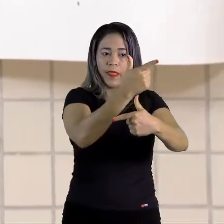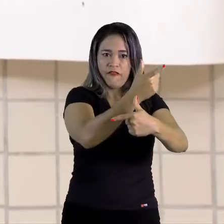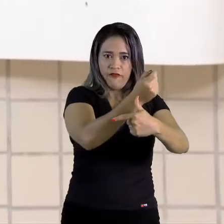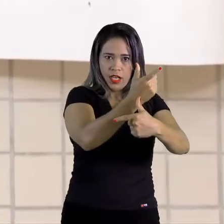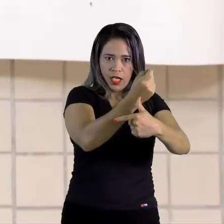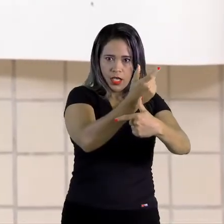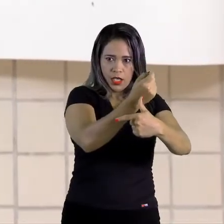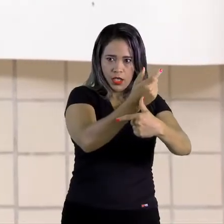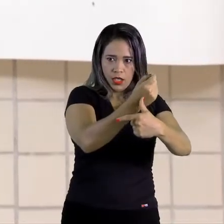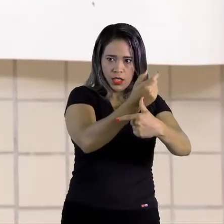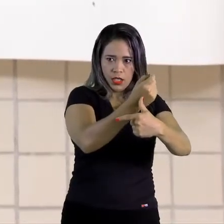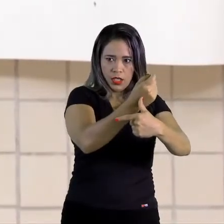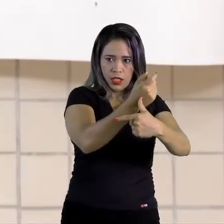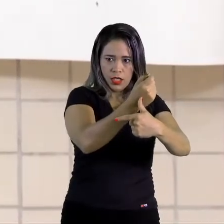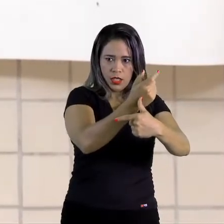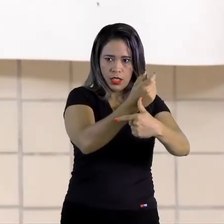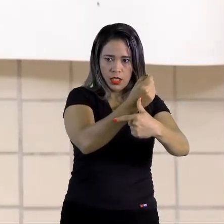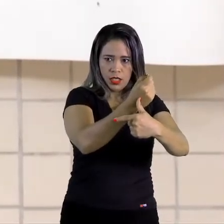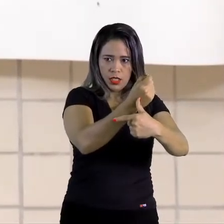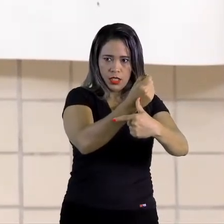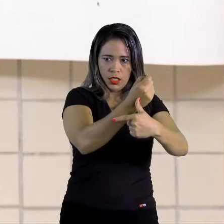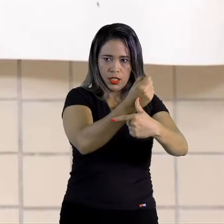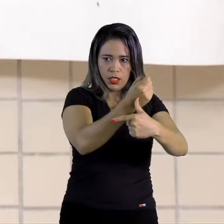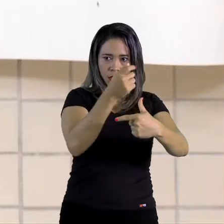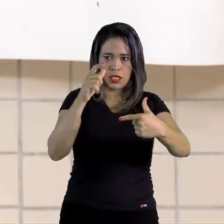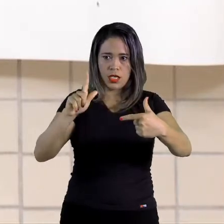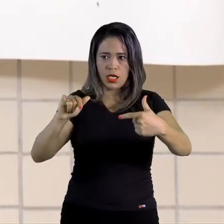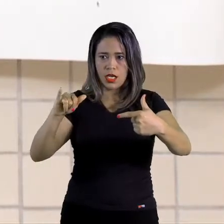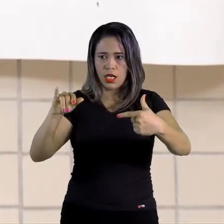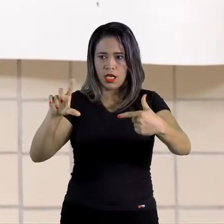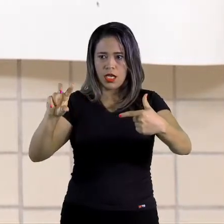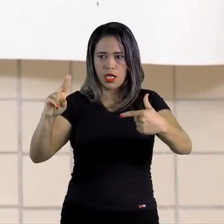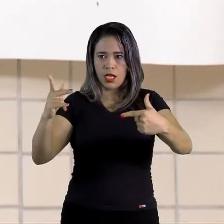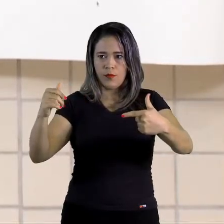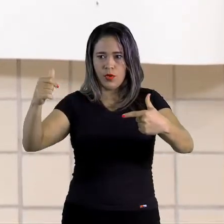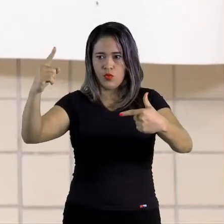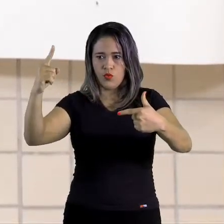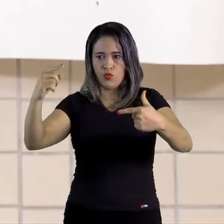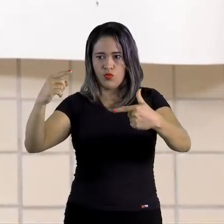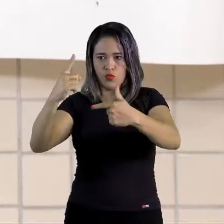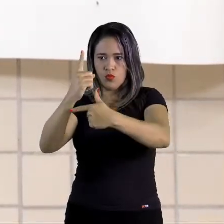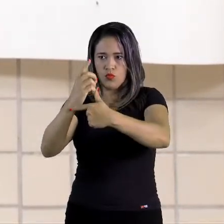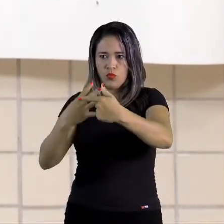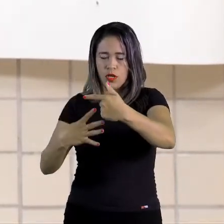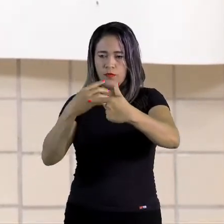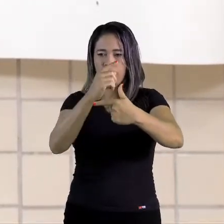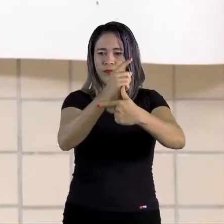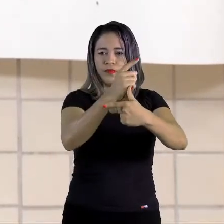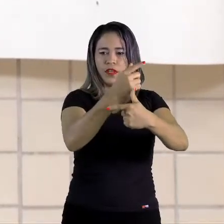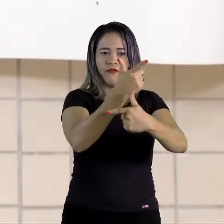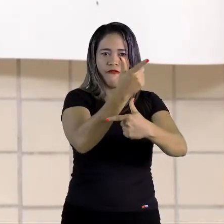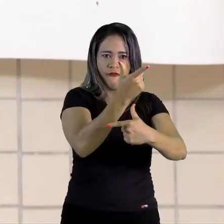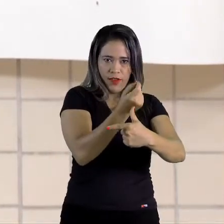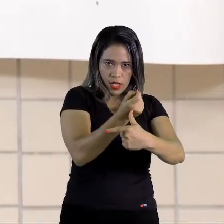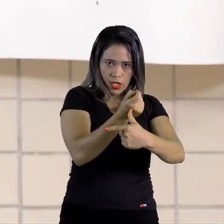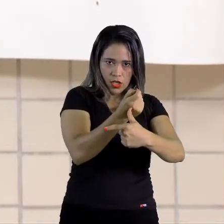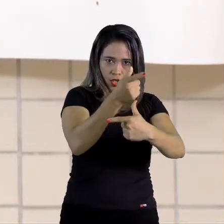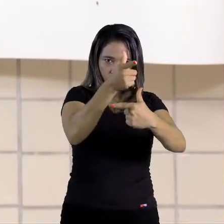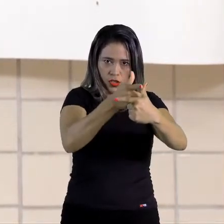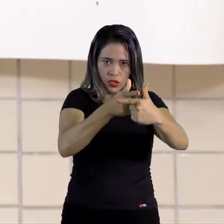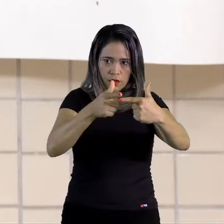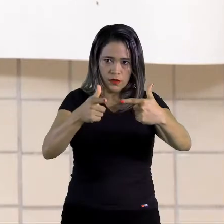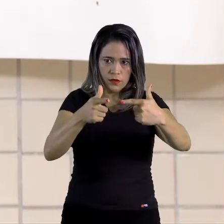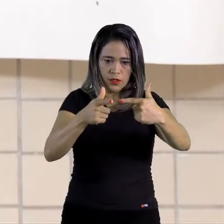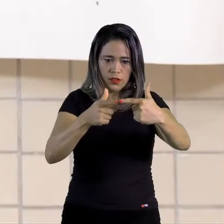Guilherme ficou com 1/4 das laranjas. De novo, 20. 20 dividido por